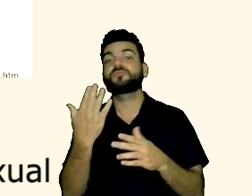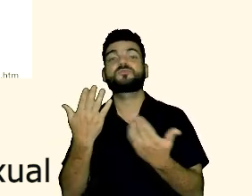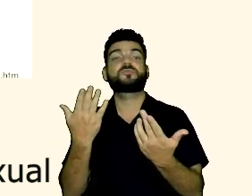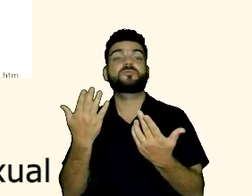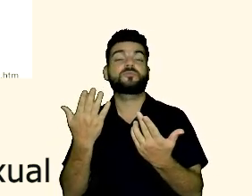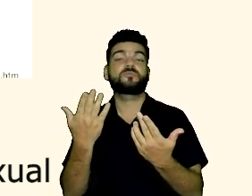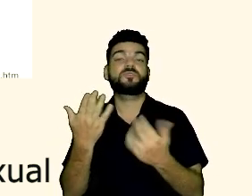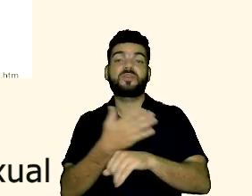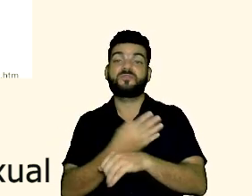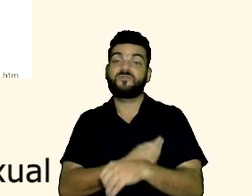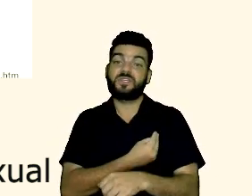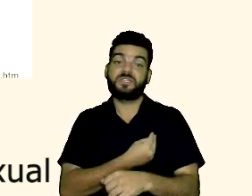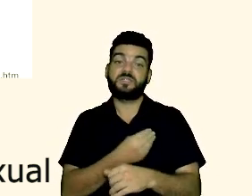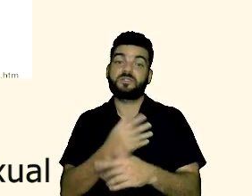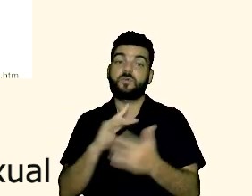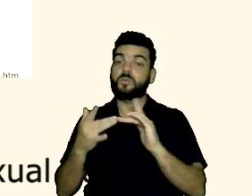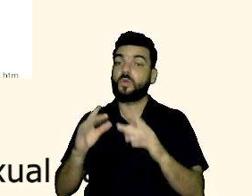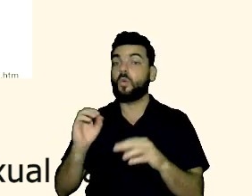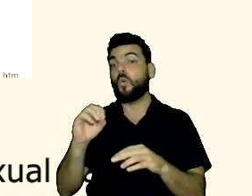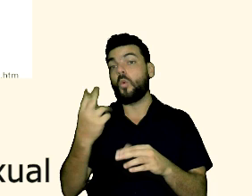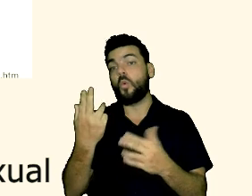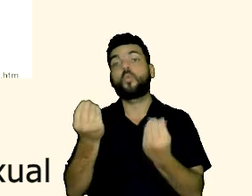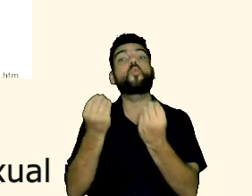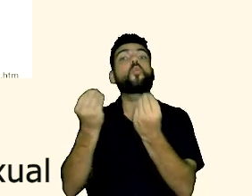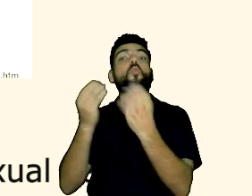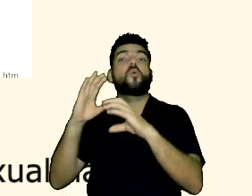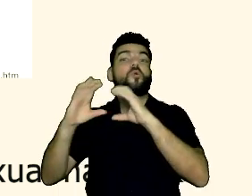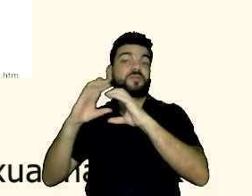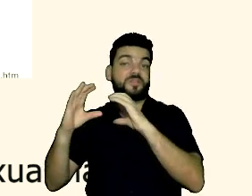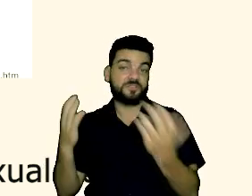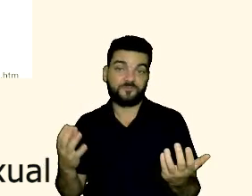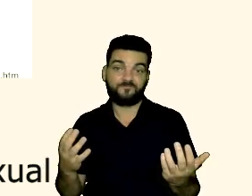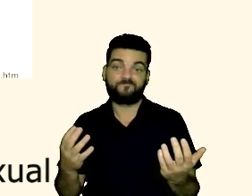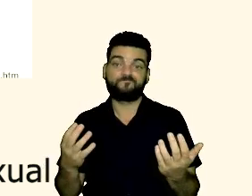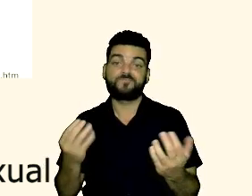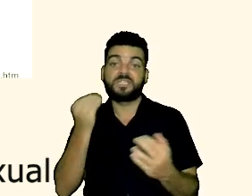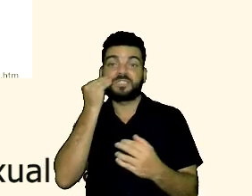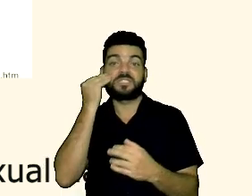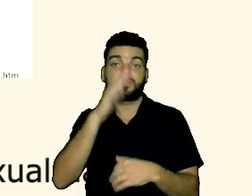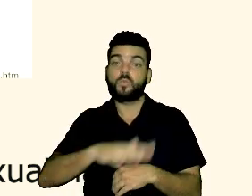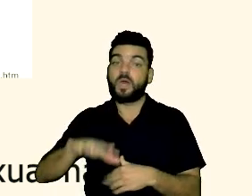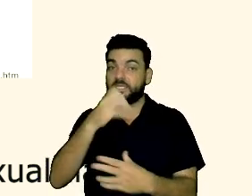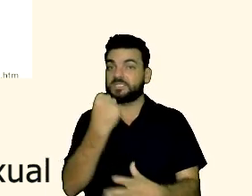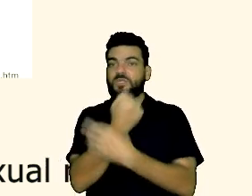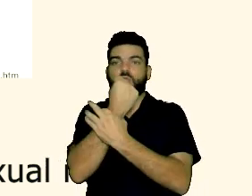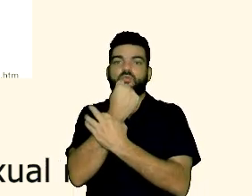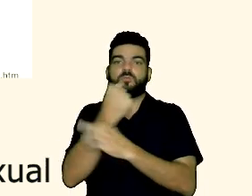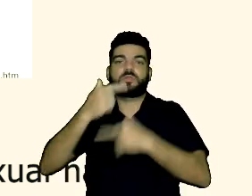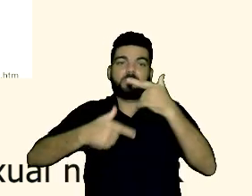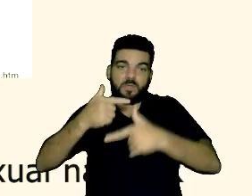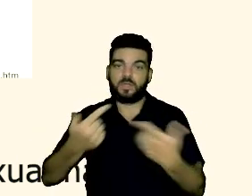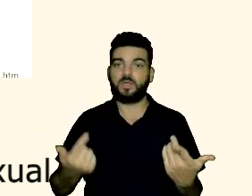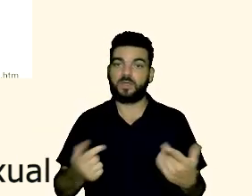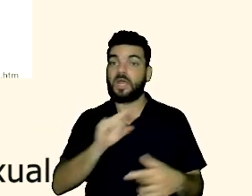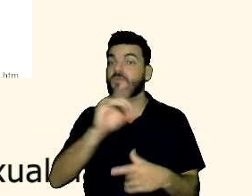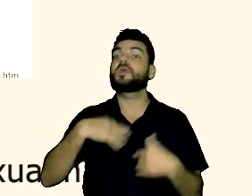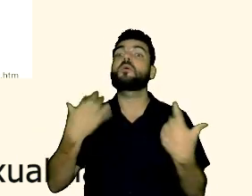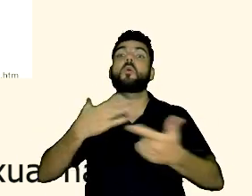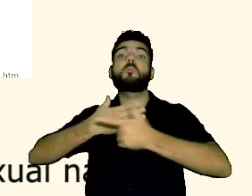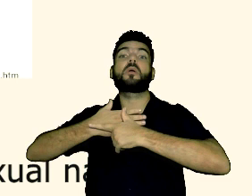da busca de um ambiente seguro para trabalhar e do papel das lideranças e da própria gestão